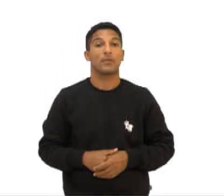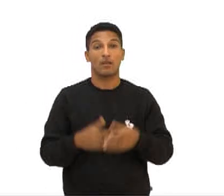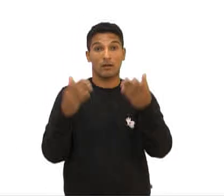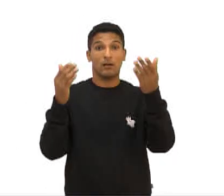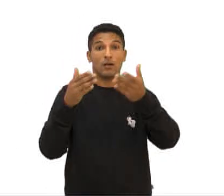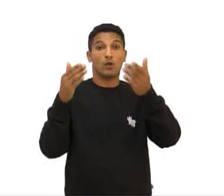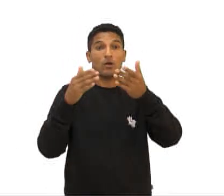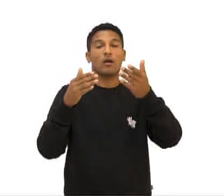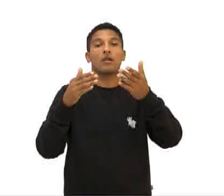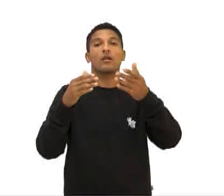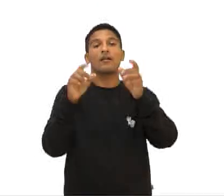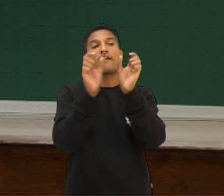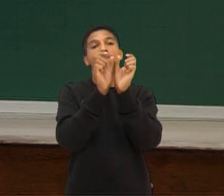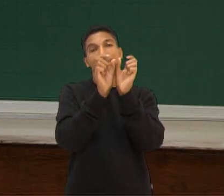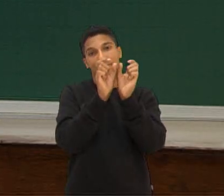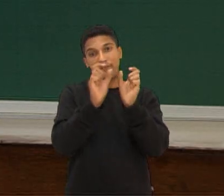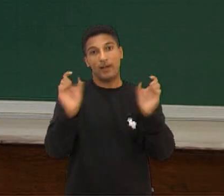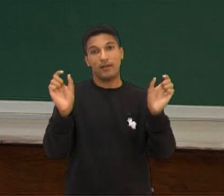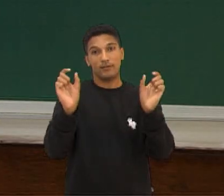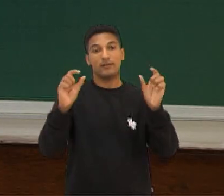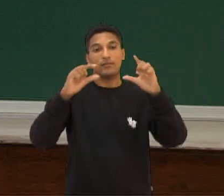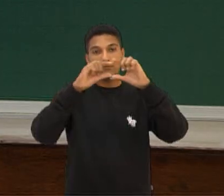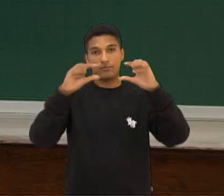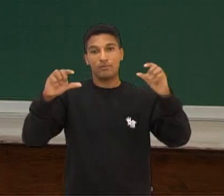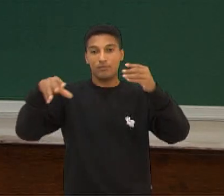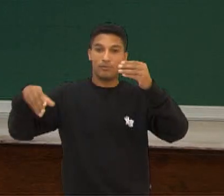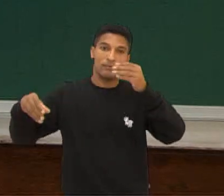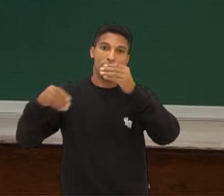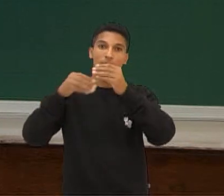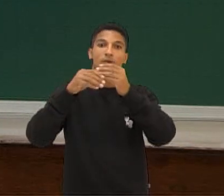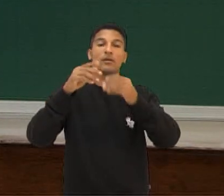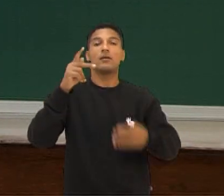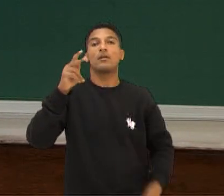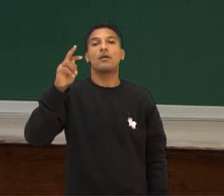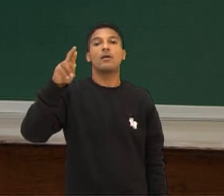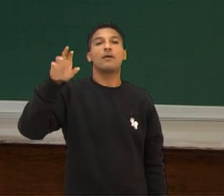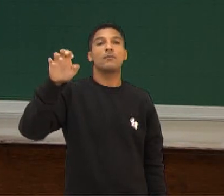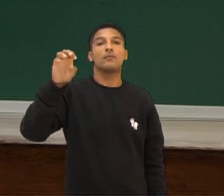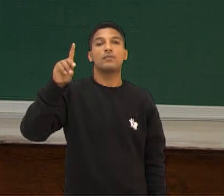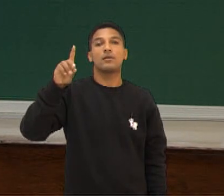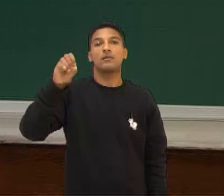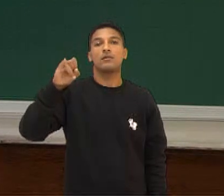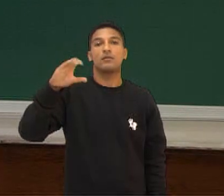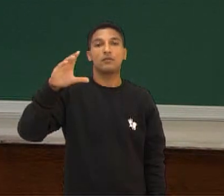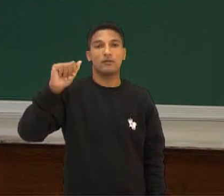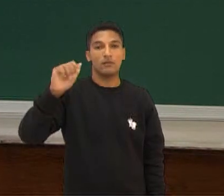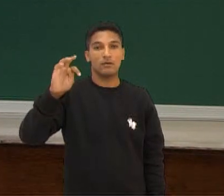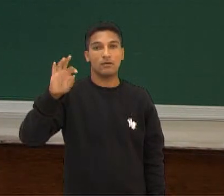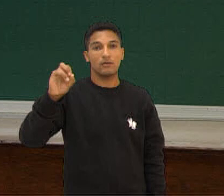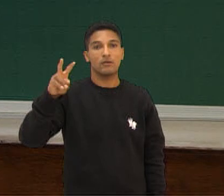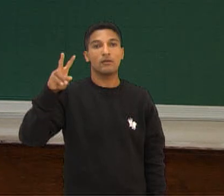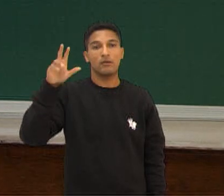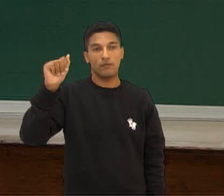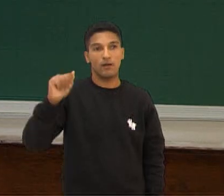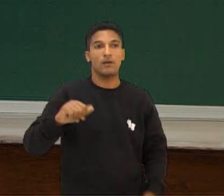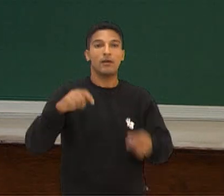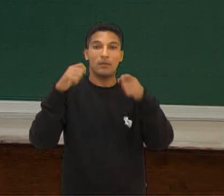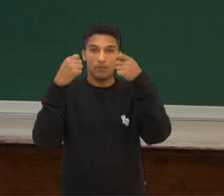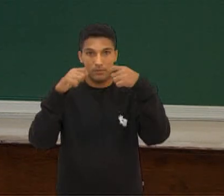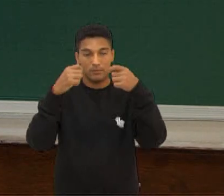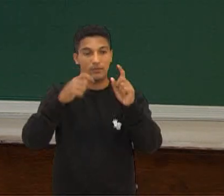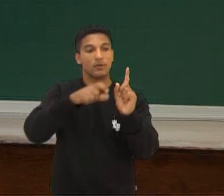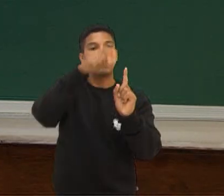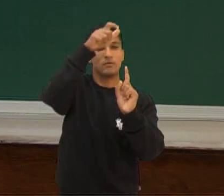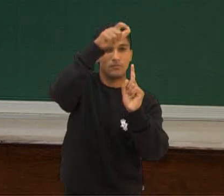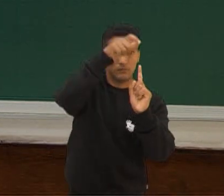do sujeito. Sempre vai ter o verbo de ligação antes do que ele ou do ser. Claro que vocês